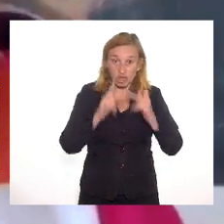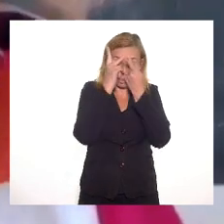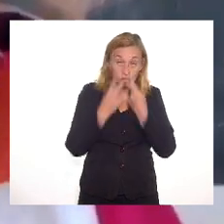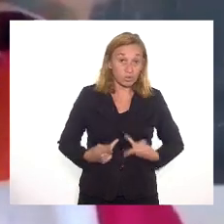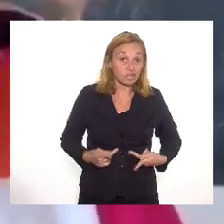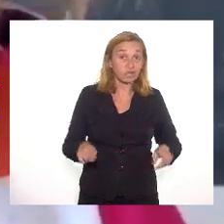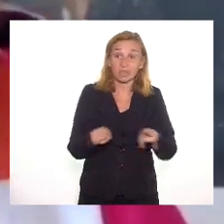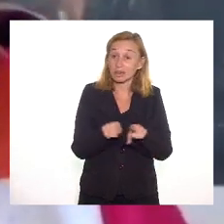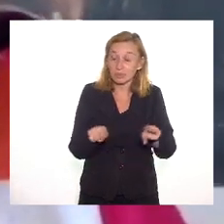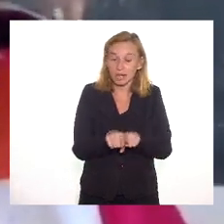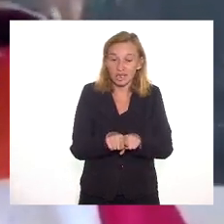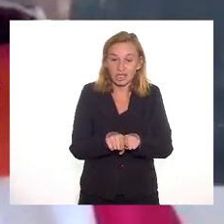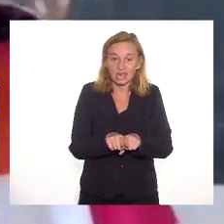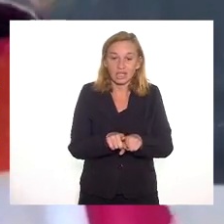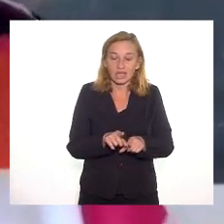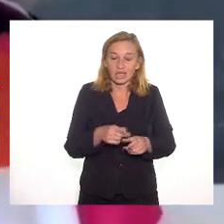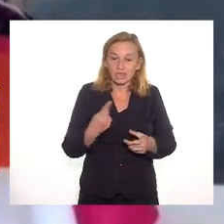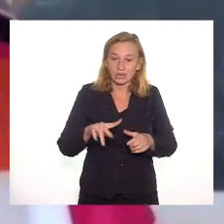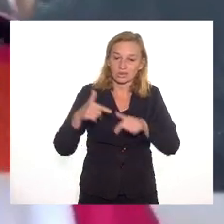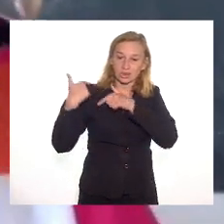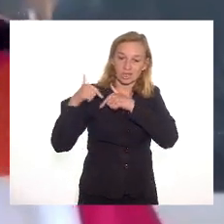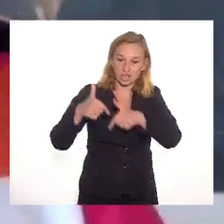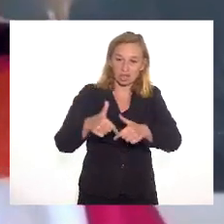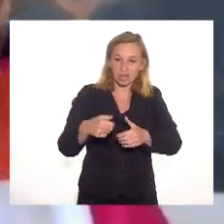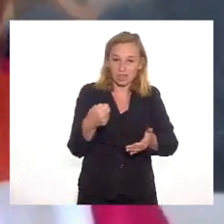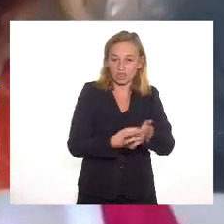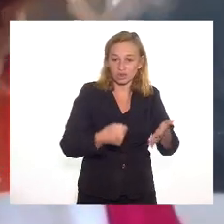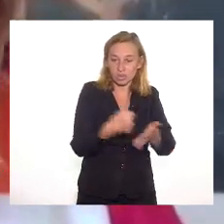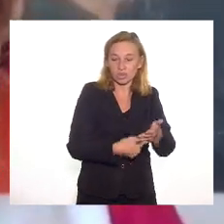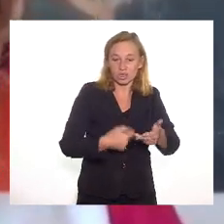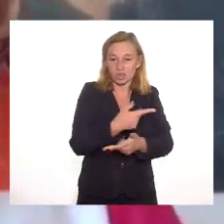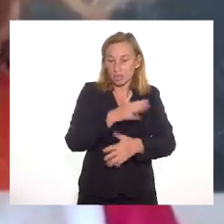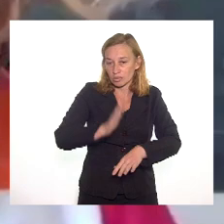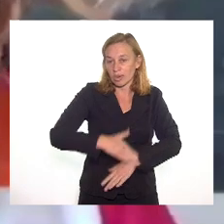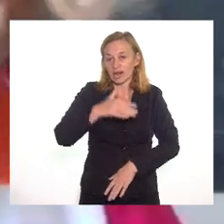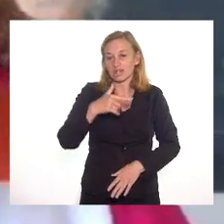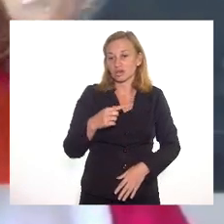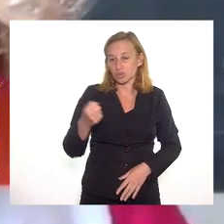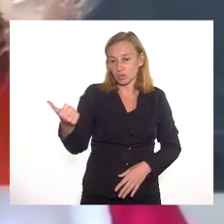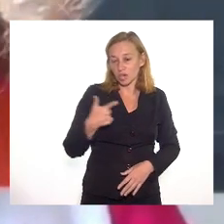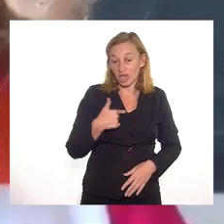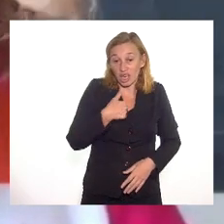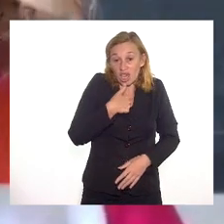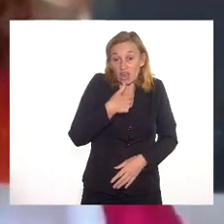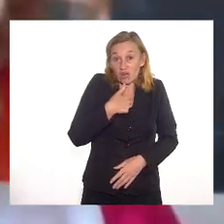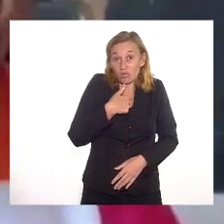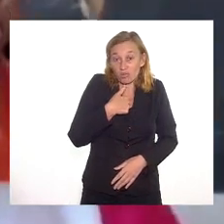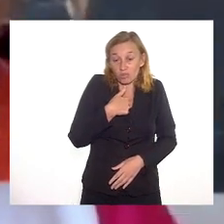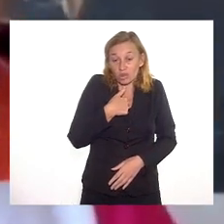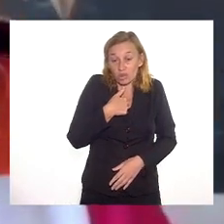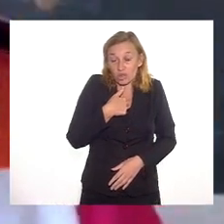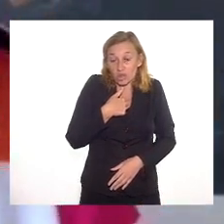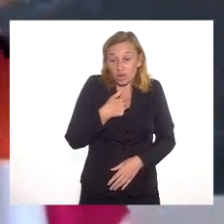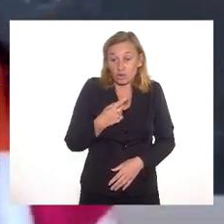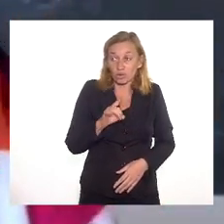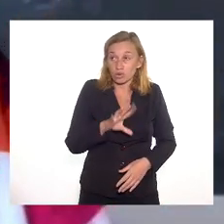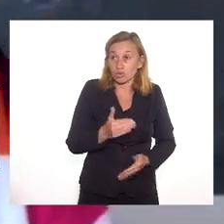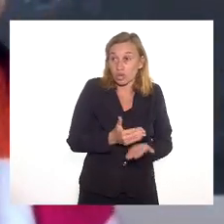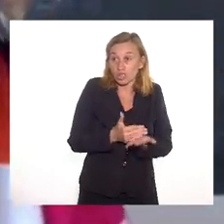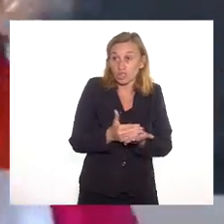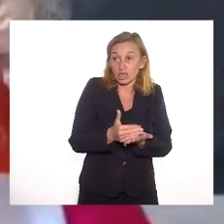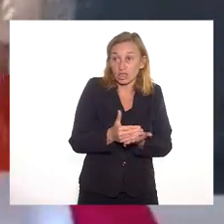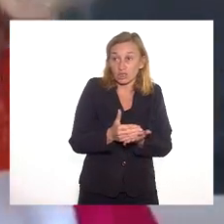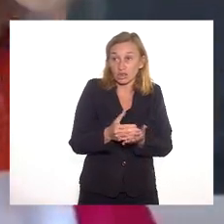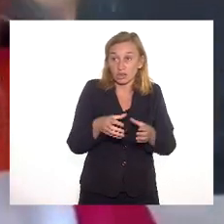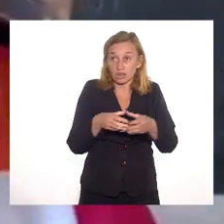menos ainda, porque a sua trajetória de luta está, inclusive, para muito mais do que eu. Eu sou um ponto dentro da história de uma comissão